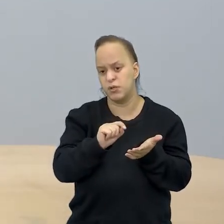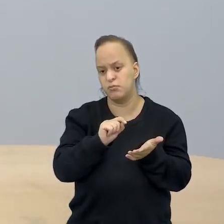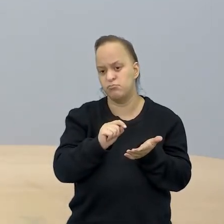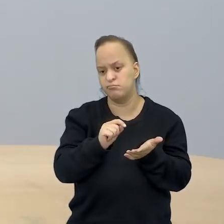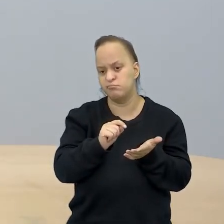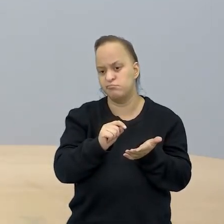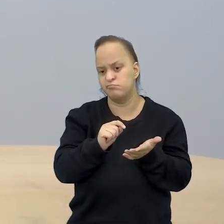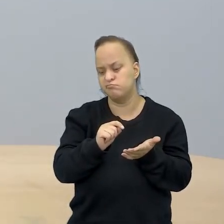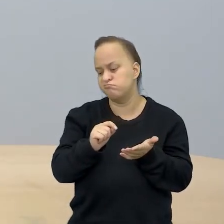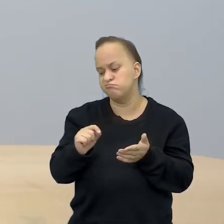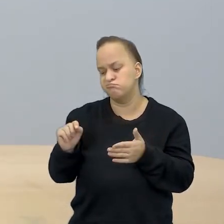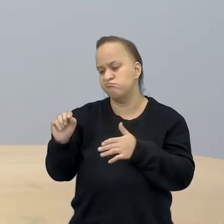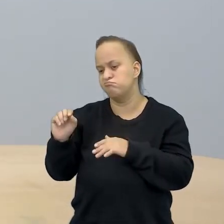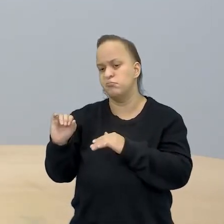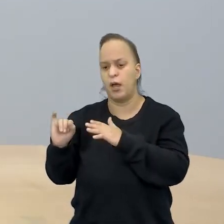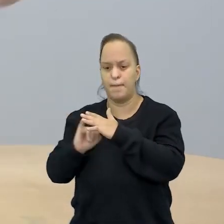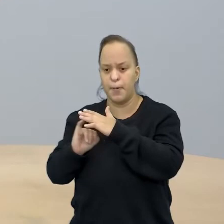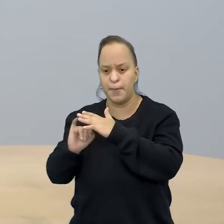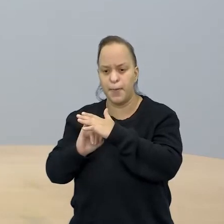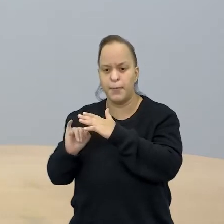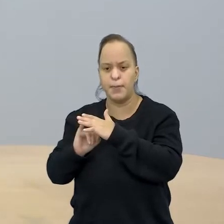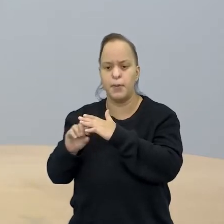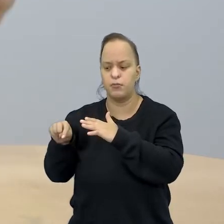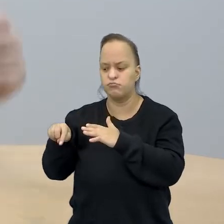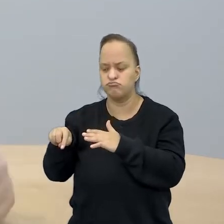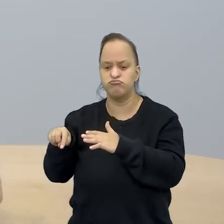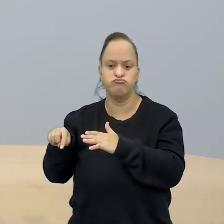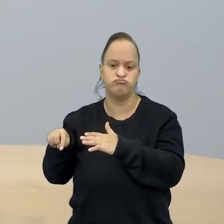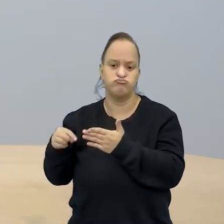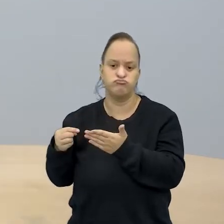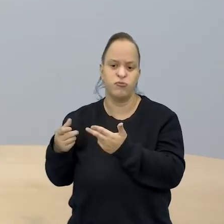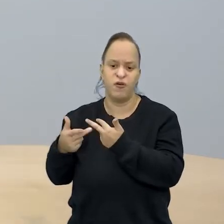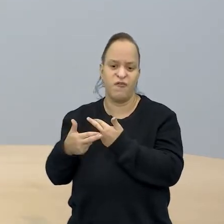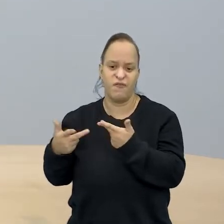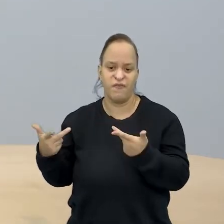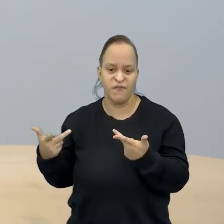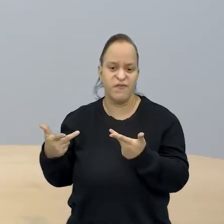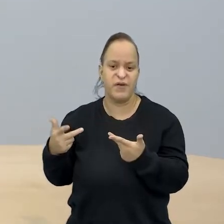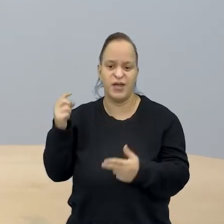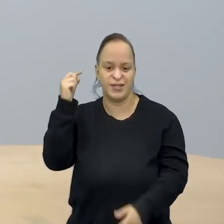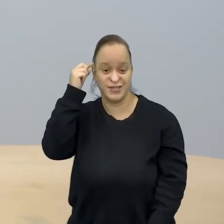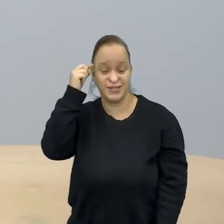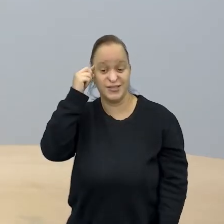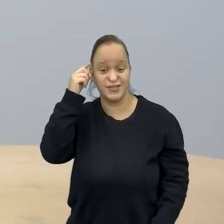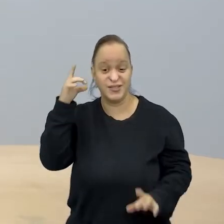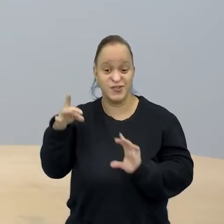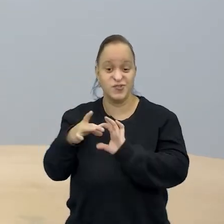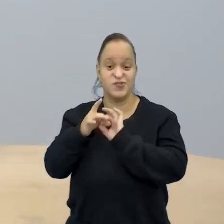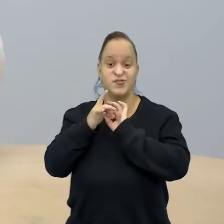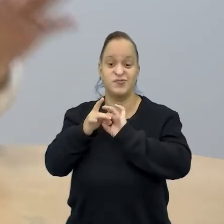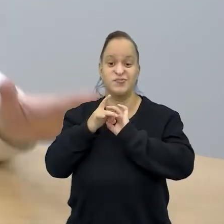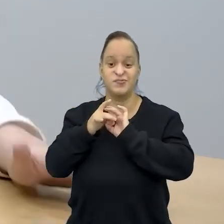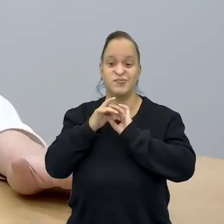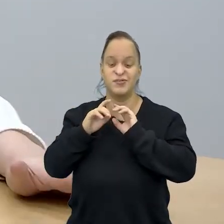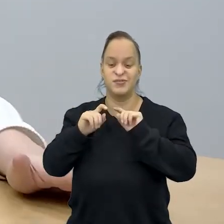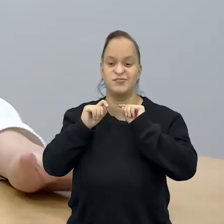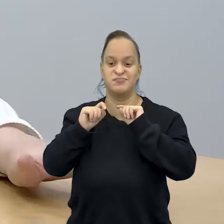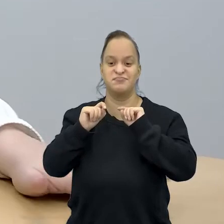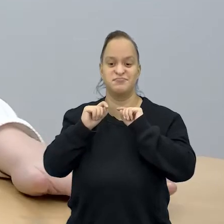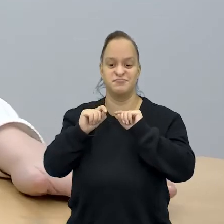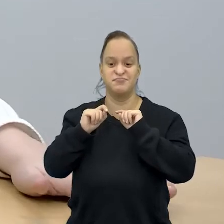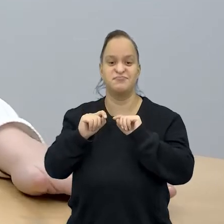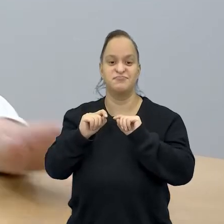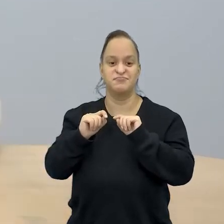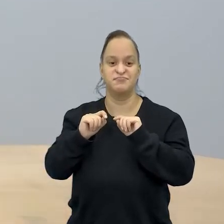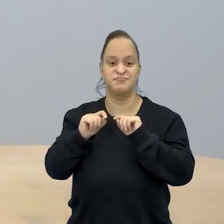Isso vem, pessoal, acompanhado de mãos dadas, né, com uma certa concepção preventiva